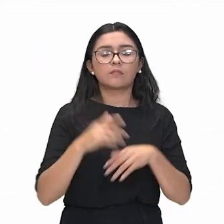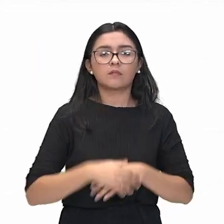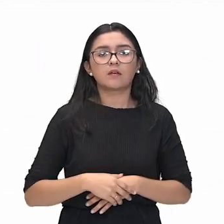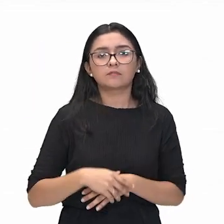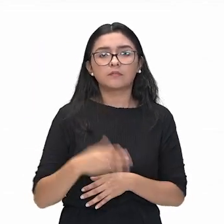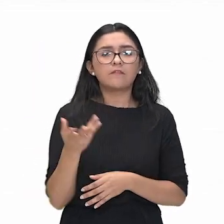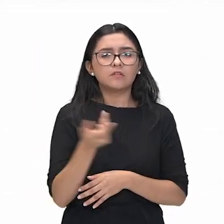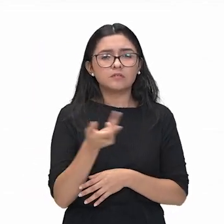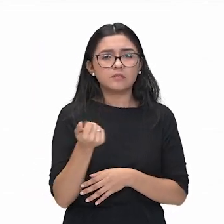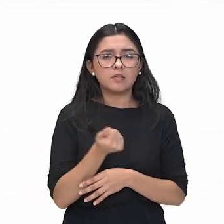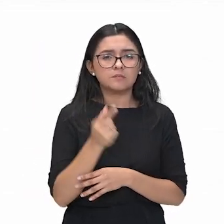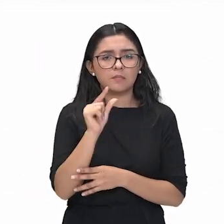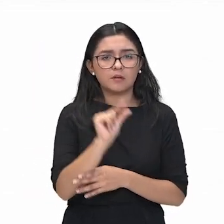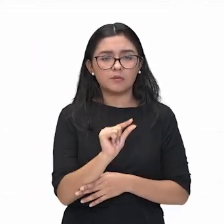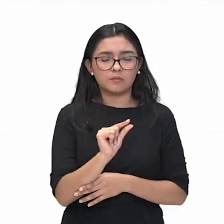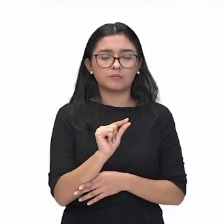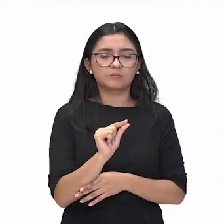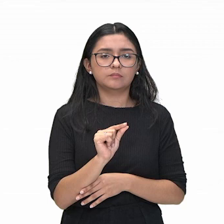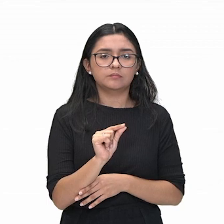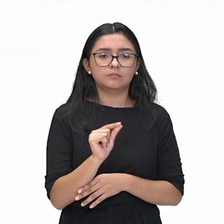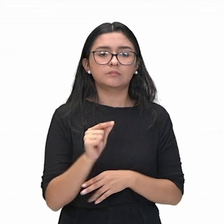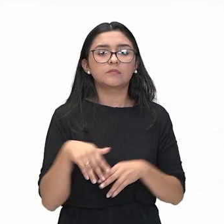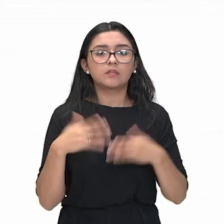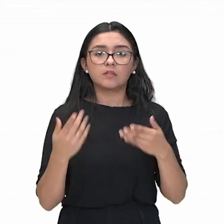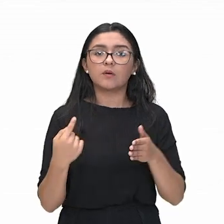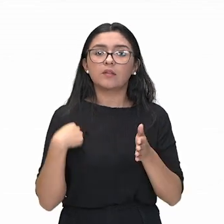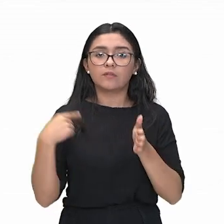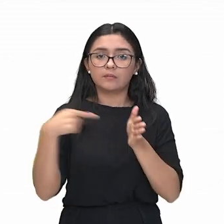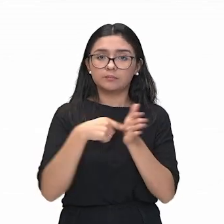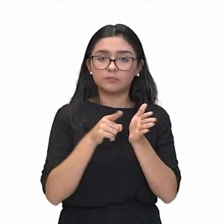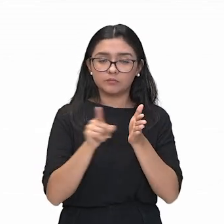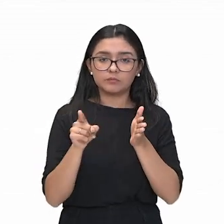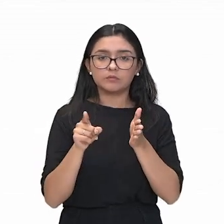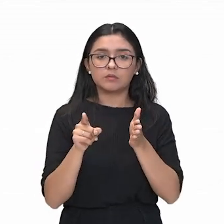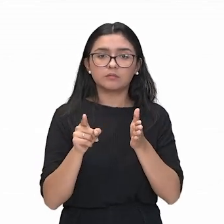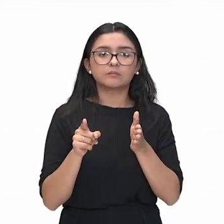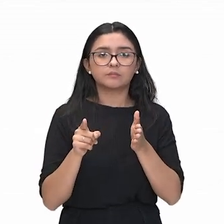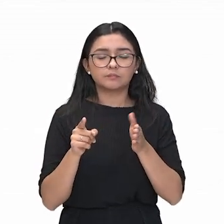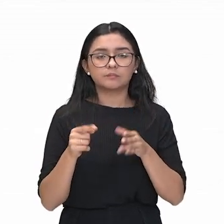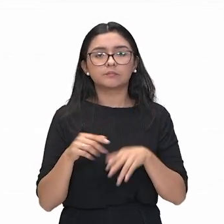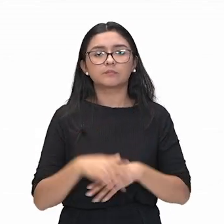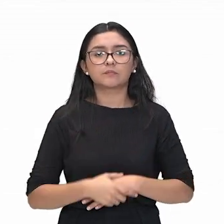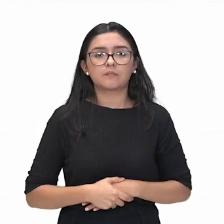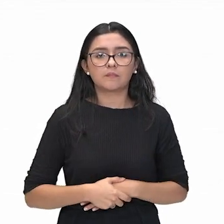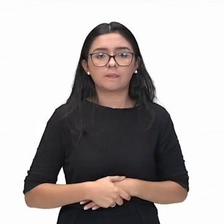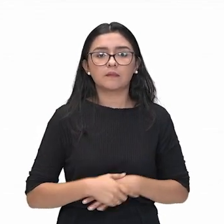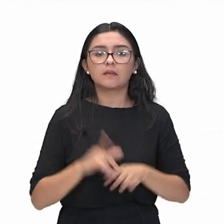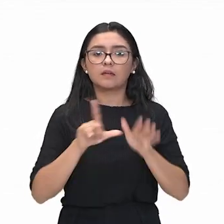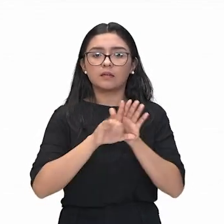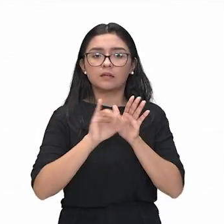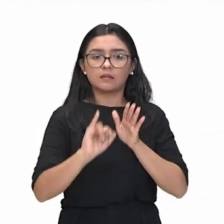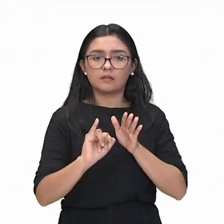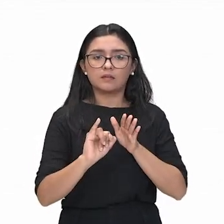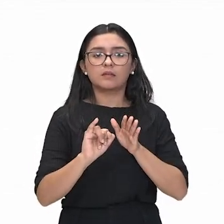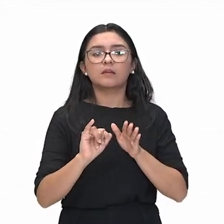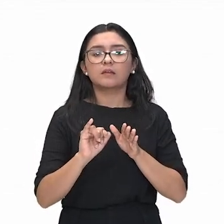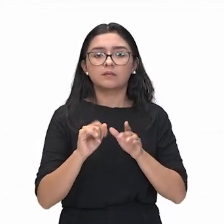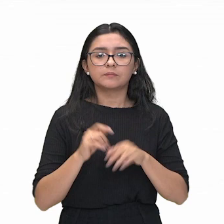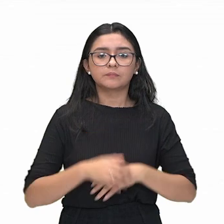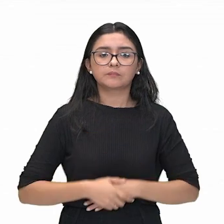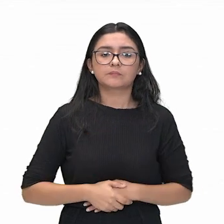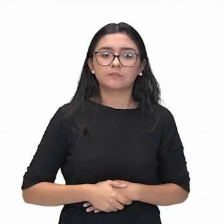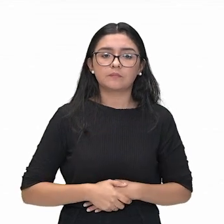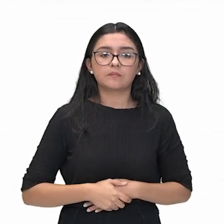Isso vai fazer com que ela mude a sua direção, obedecendo aquilo que nós chamamos de lei de Snell.